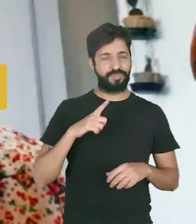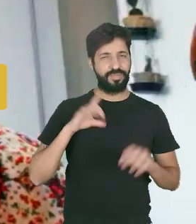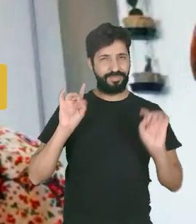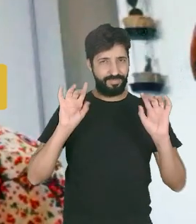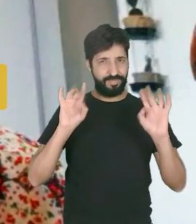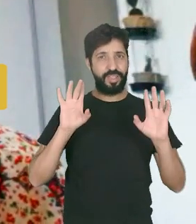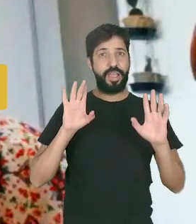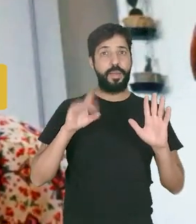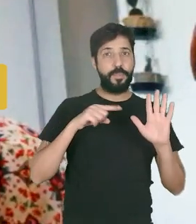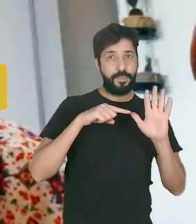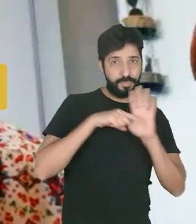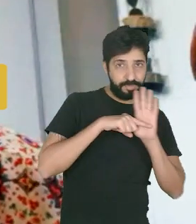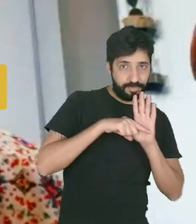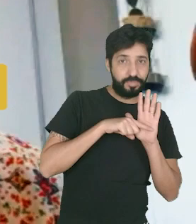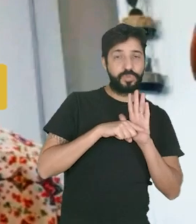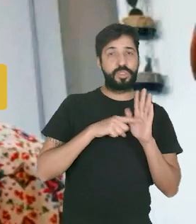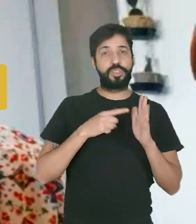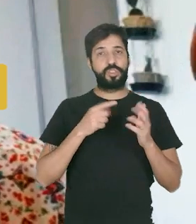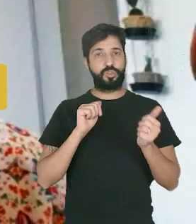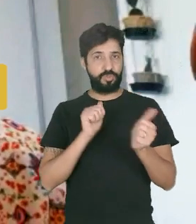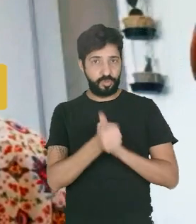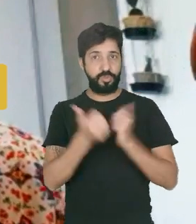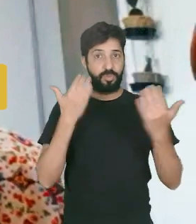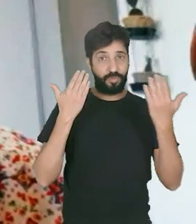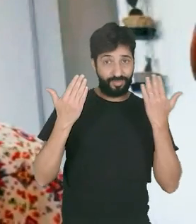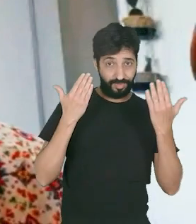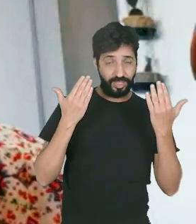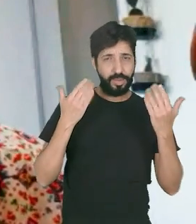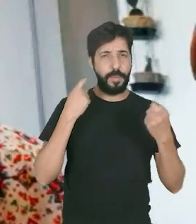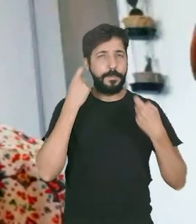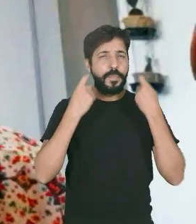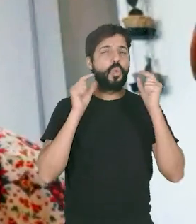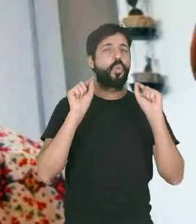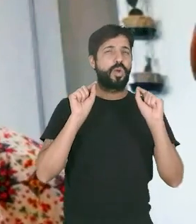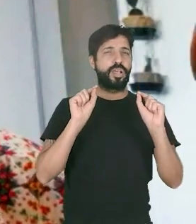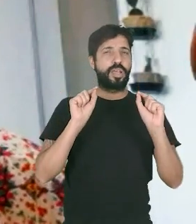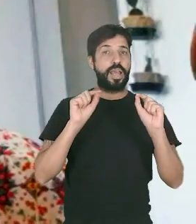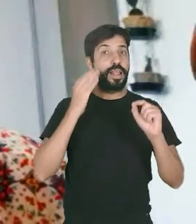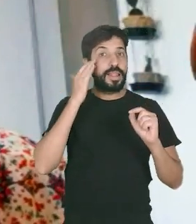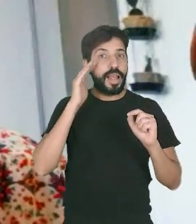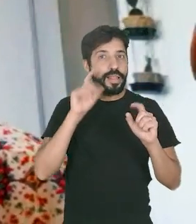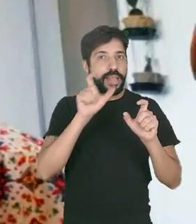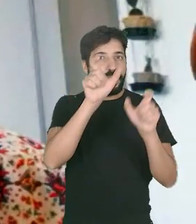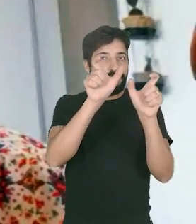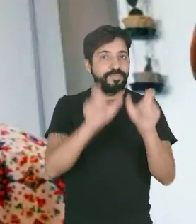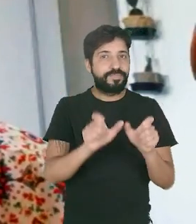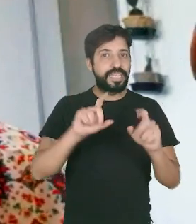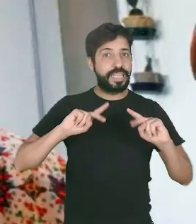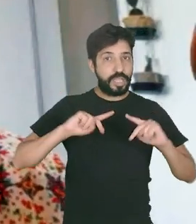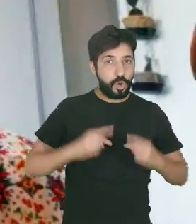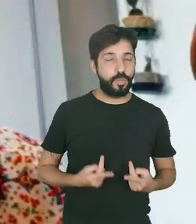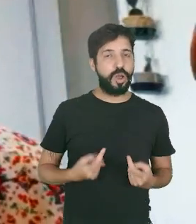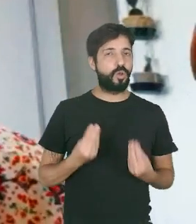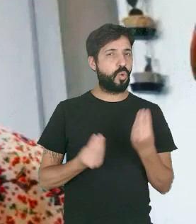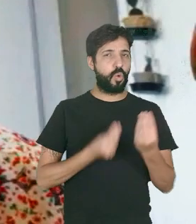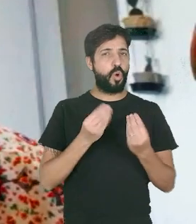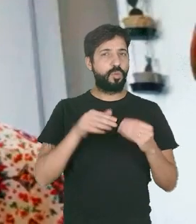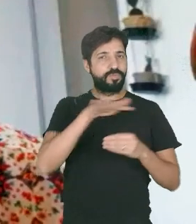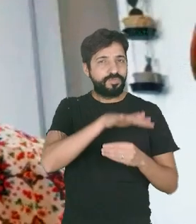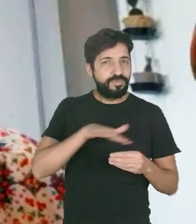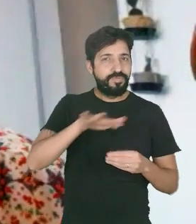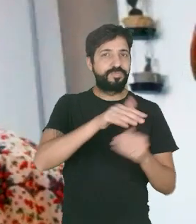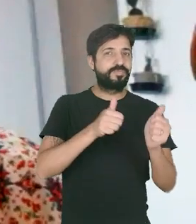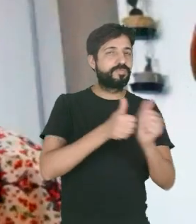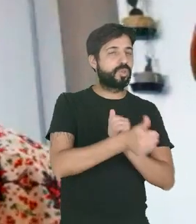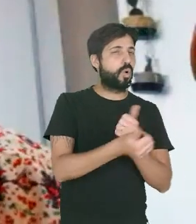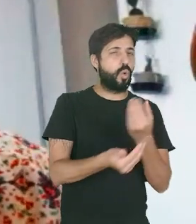psicologia e das ciências do esporte, a psicologia do esporte ela se preocupa em compreender o ser humano e seus aspectos psicológicos no ambiente esportivo.